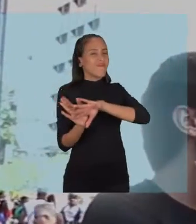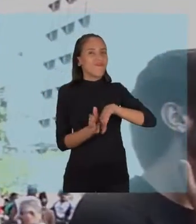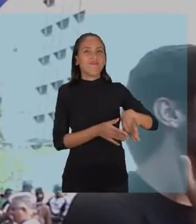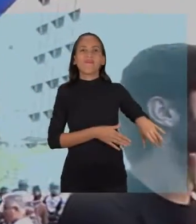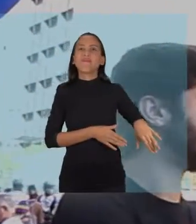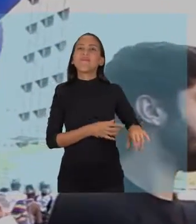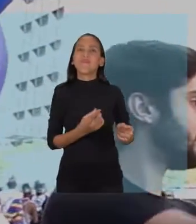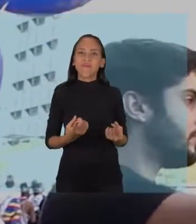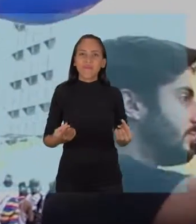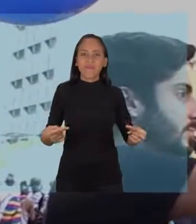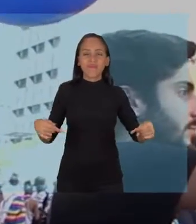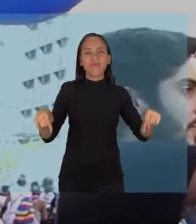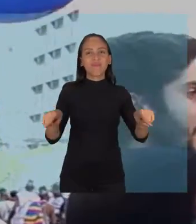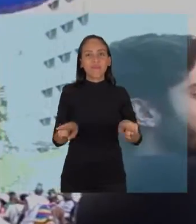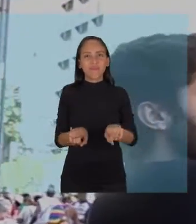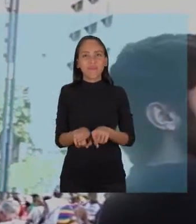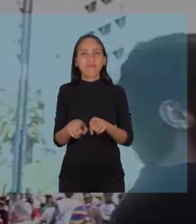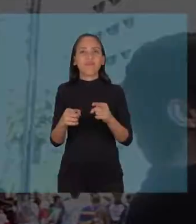conhecida